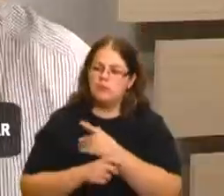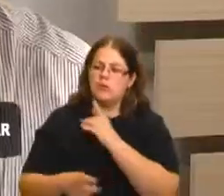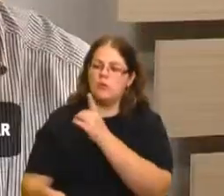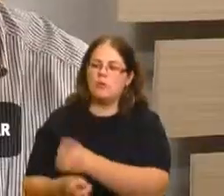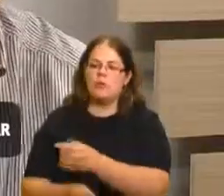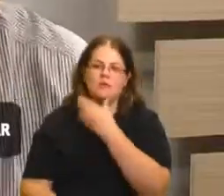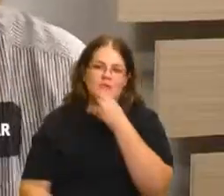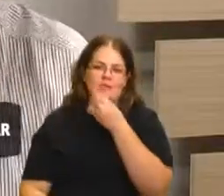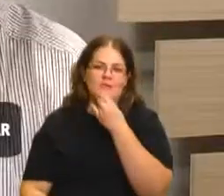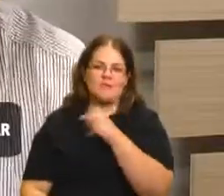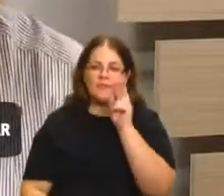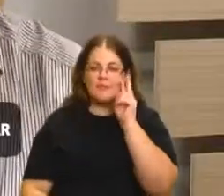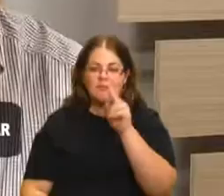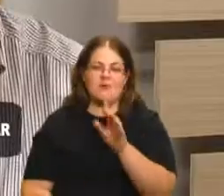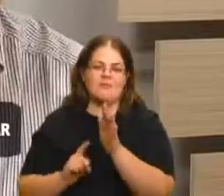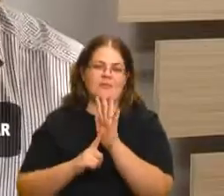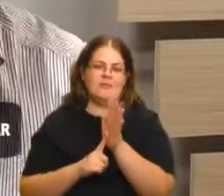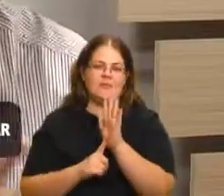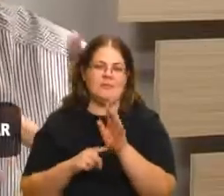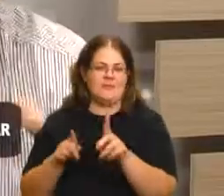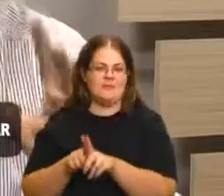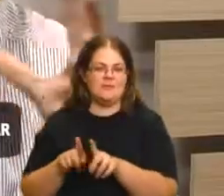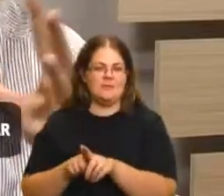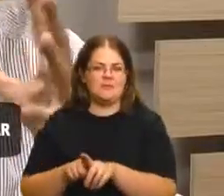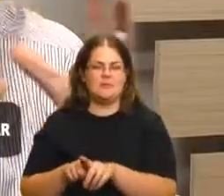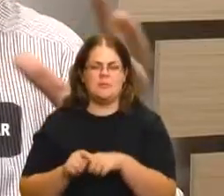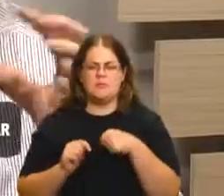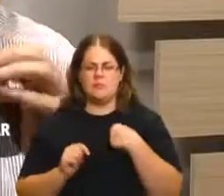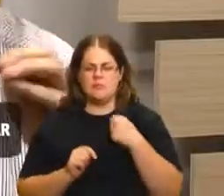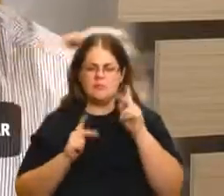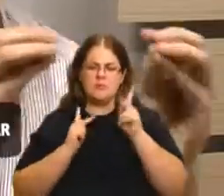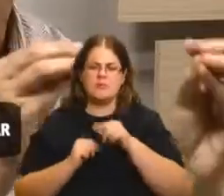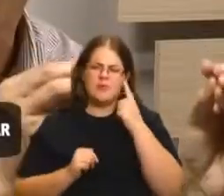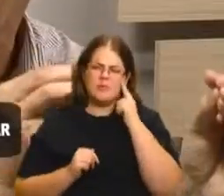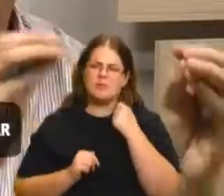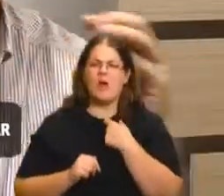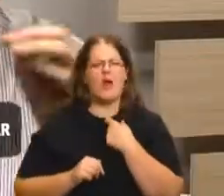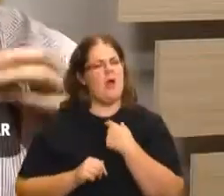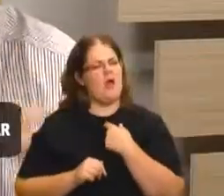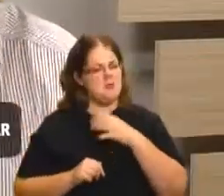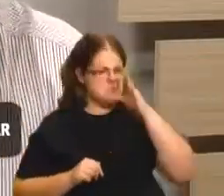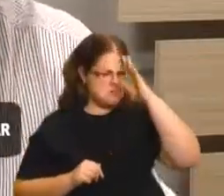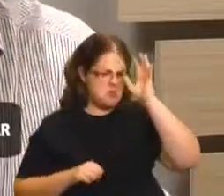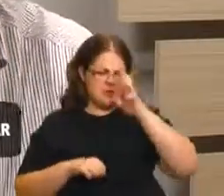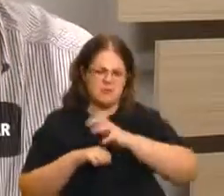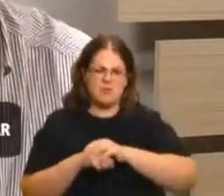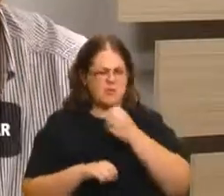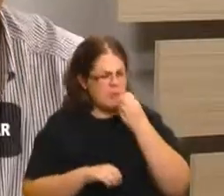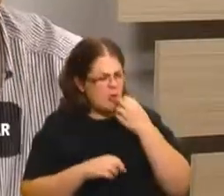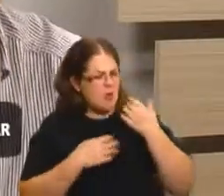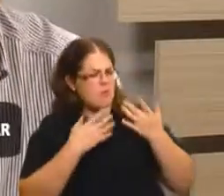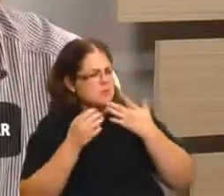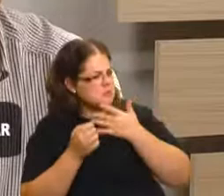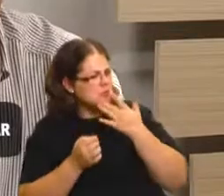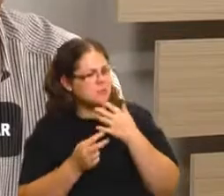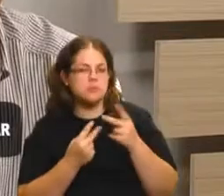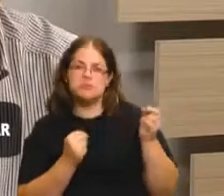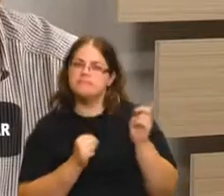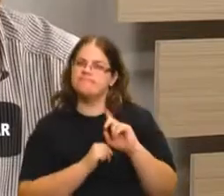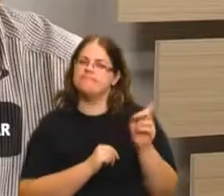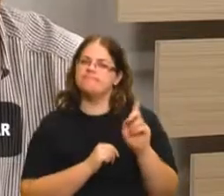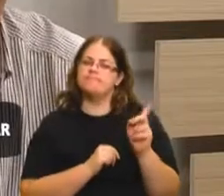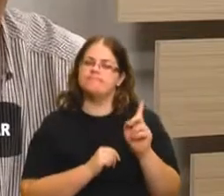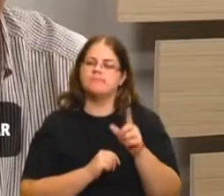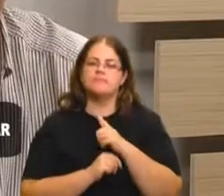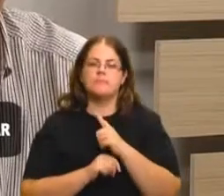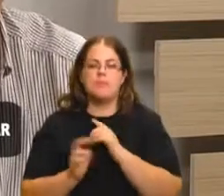ele passava. Então vejam esse filme, por exemplo, as pessoas que acham que a ditadura não é bem assim e tal. E outra coisa que eu quero dizer é que essa Comissão da